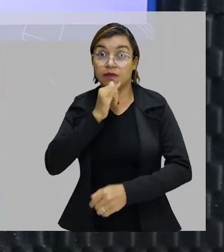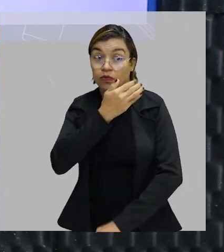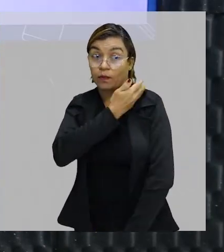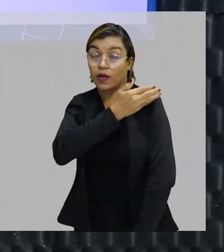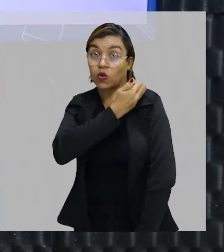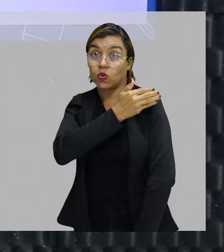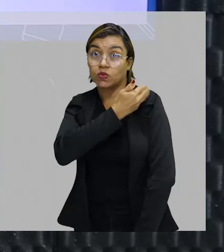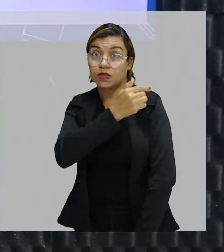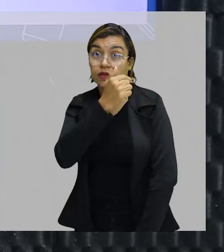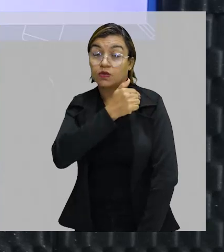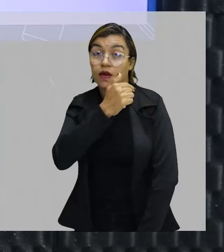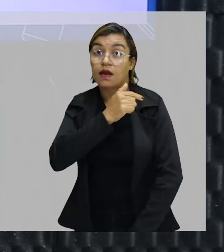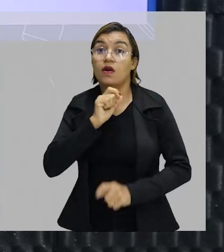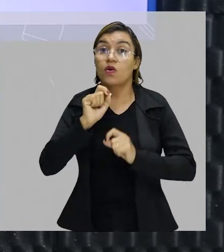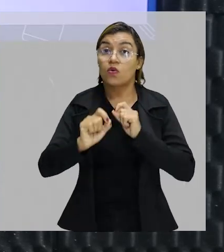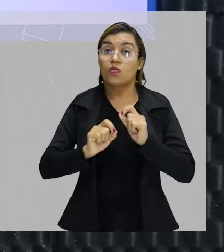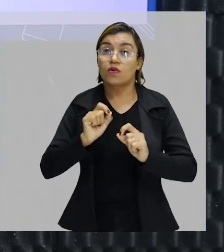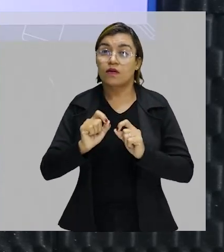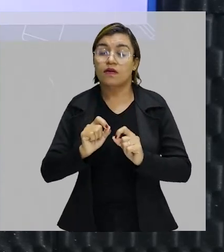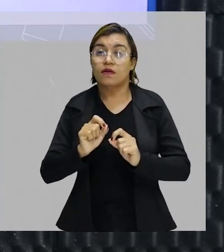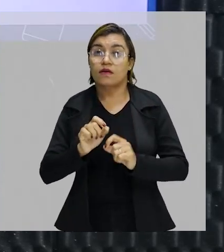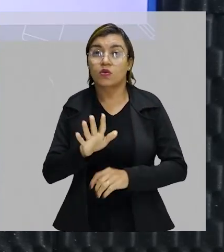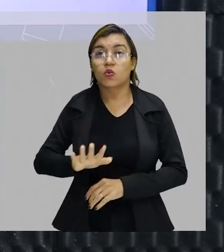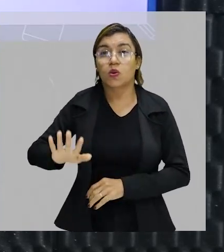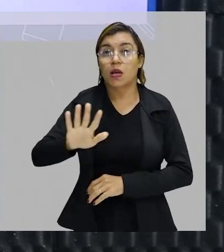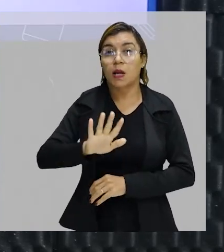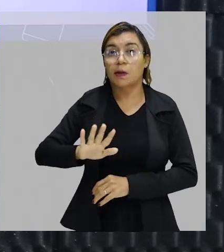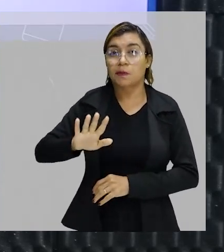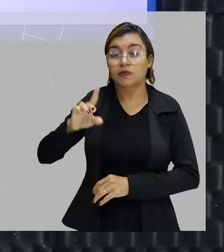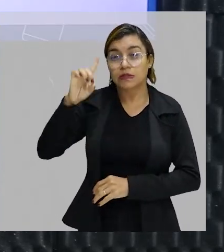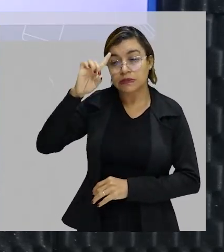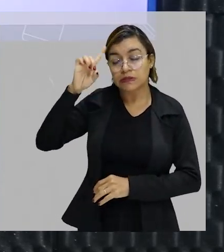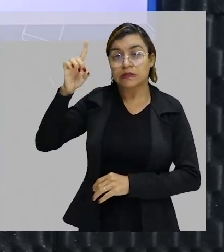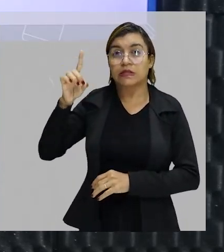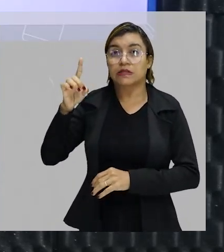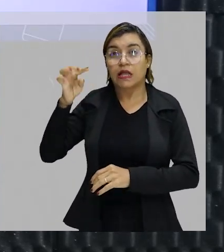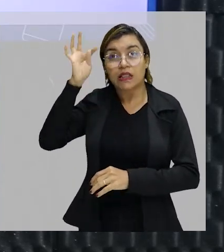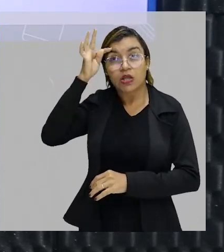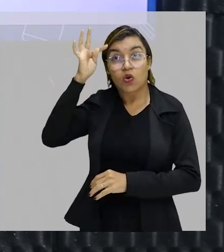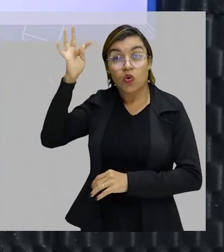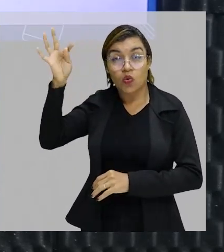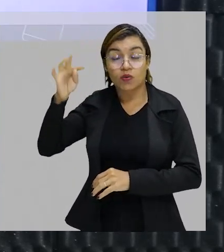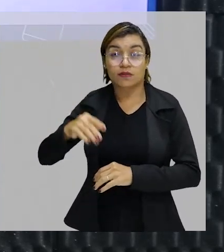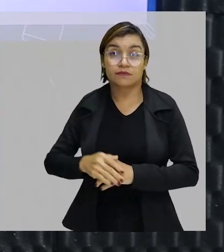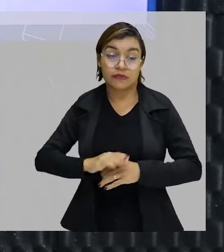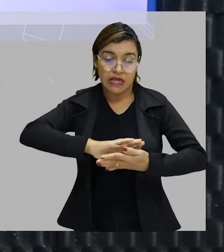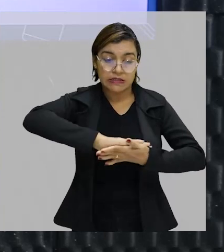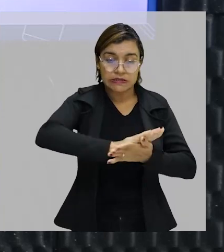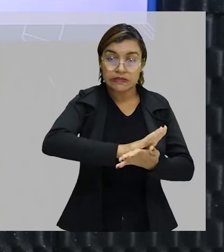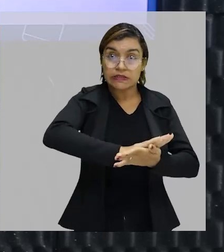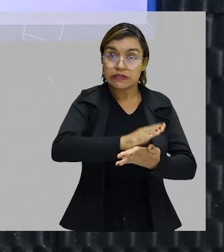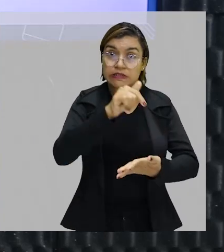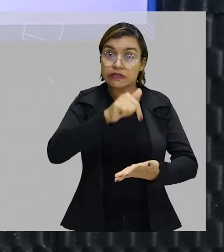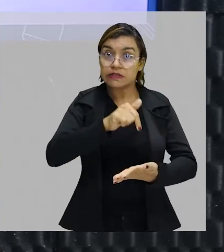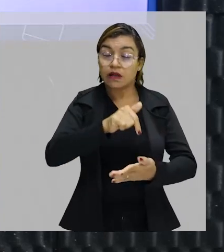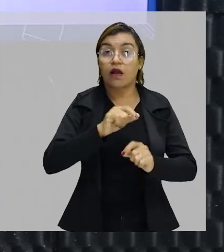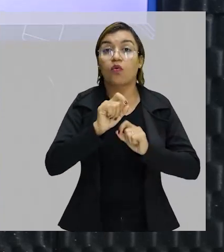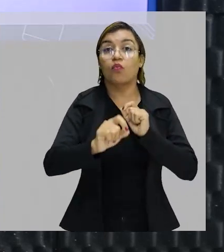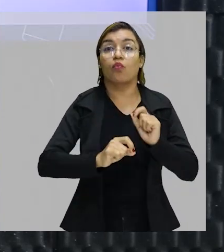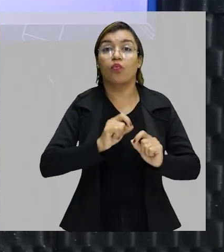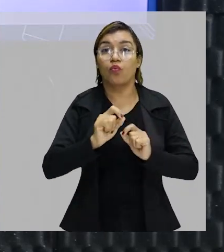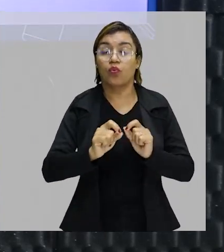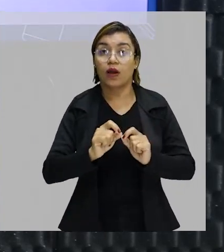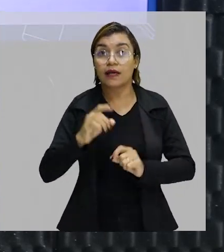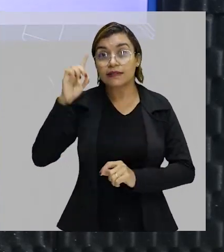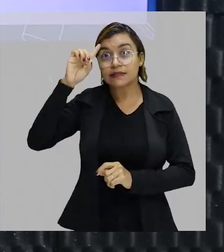preconceito é como se fosse uma coisa mais do campo das ideias, entendeu? Mais teórica. E a discriminação é quando